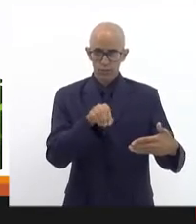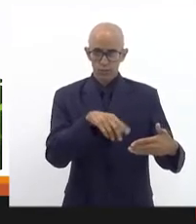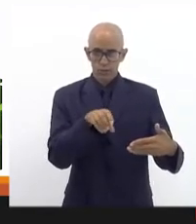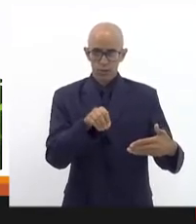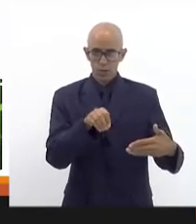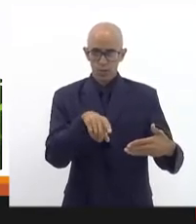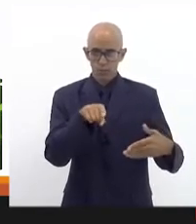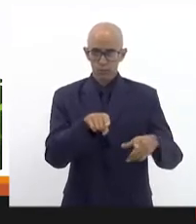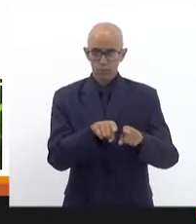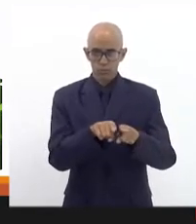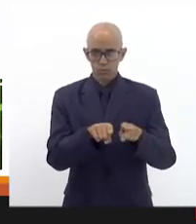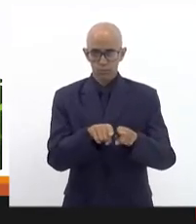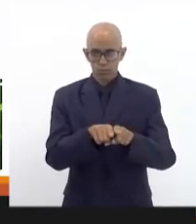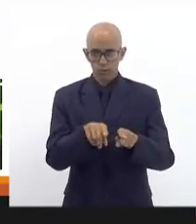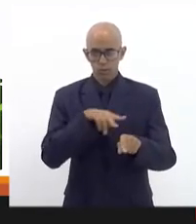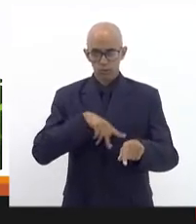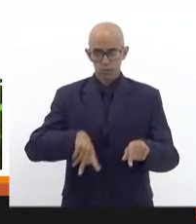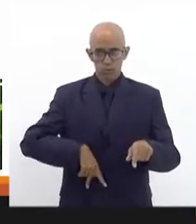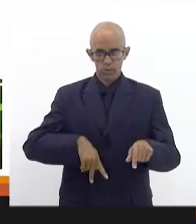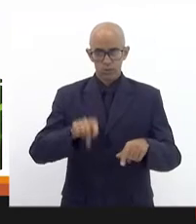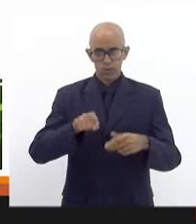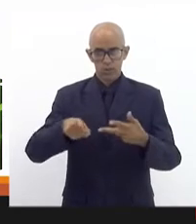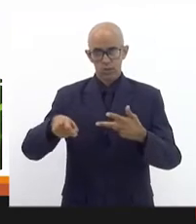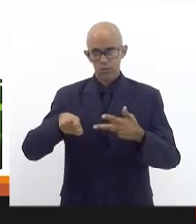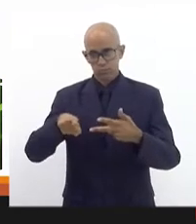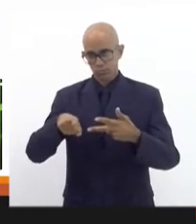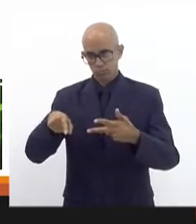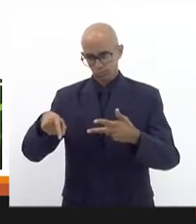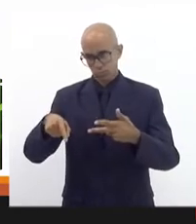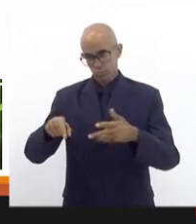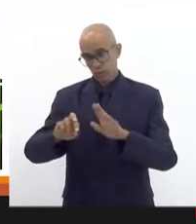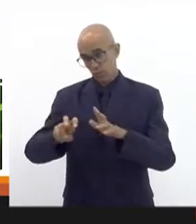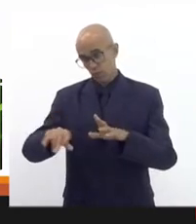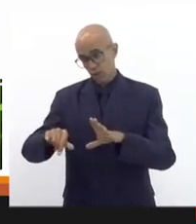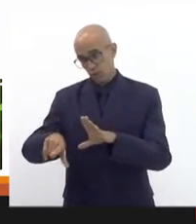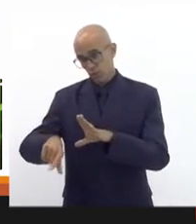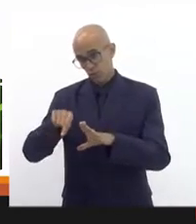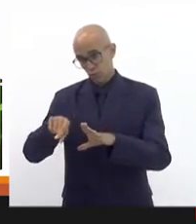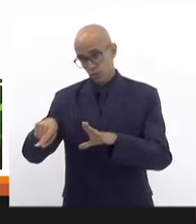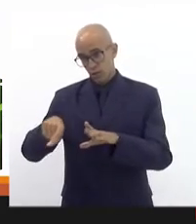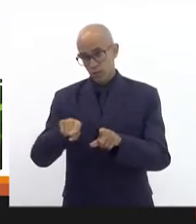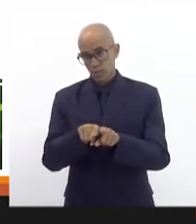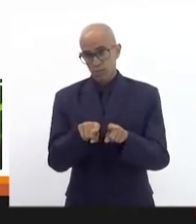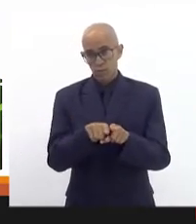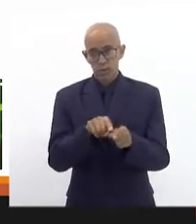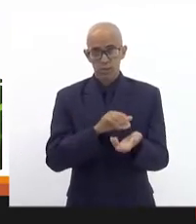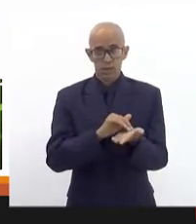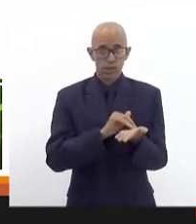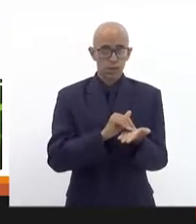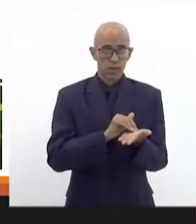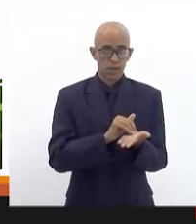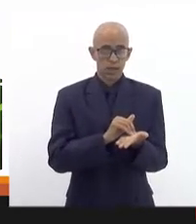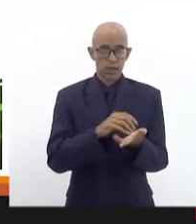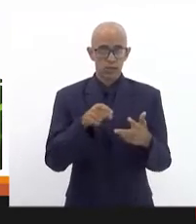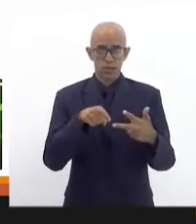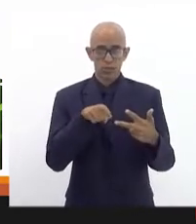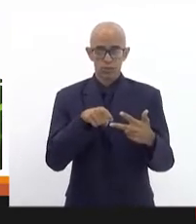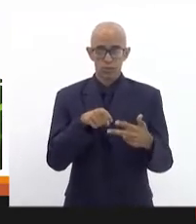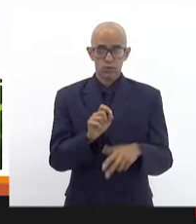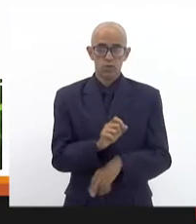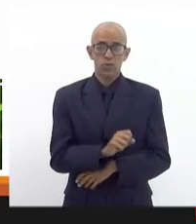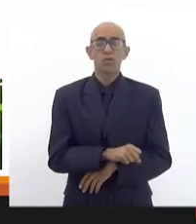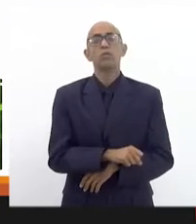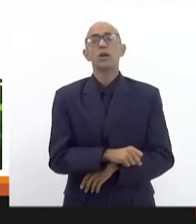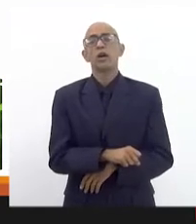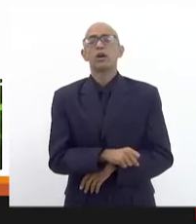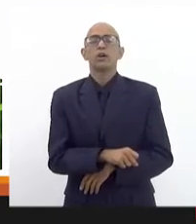Poder Executivo, alguém por ele designado, né? Com a Secretaria Executiva da Secretaria Estadual de Ciência, Tecnologia e Inovação. Isso é